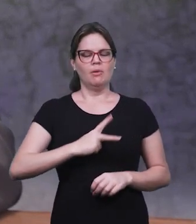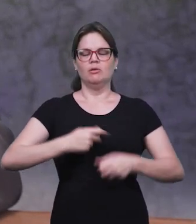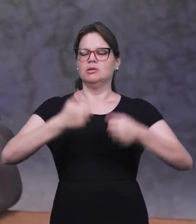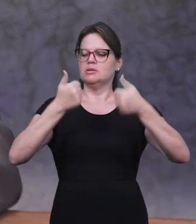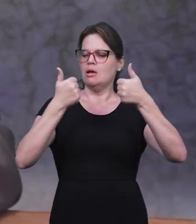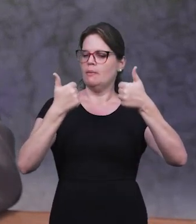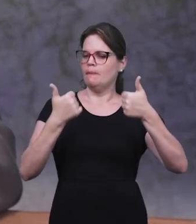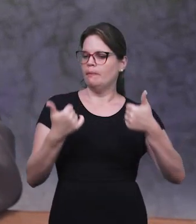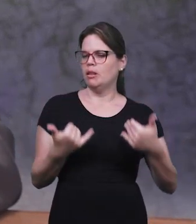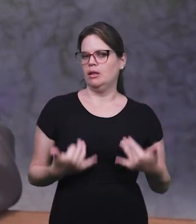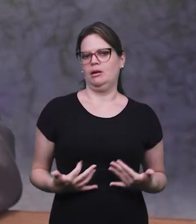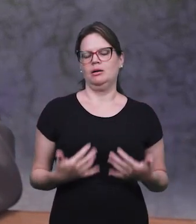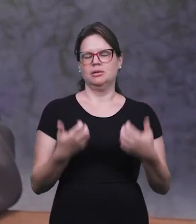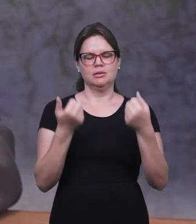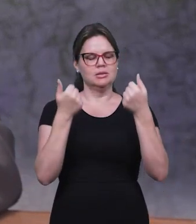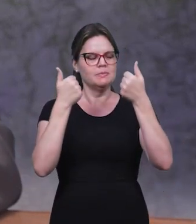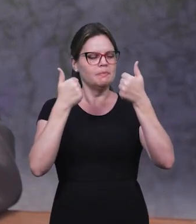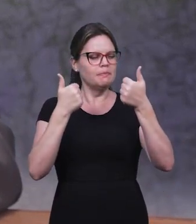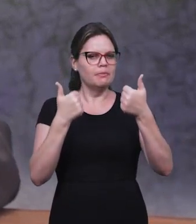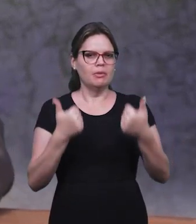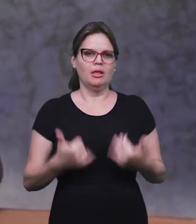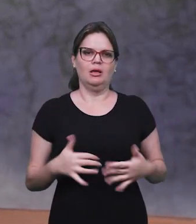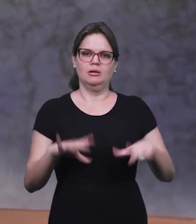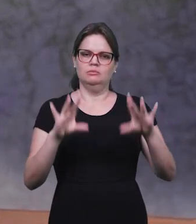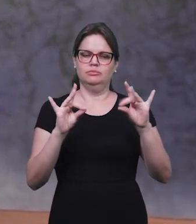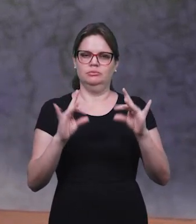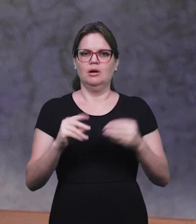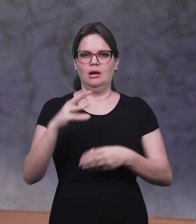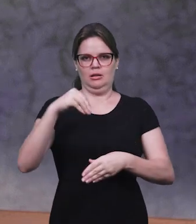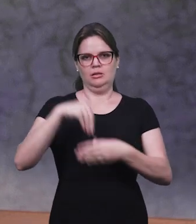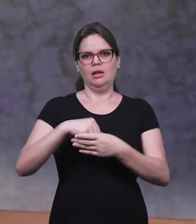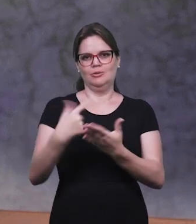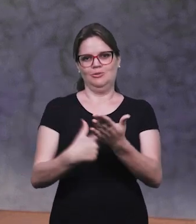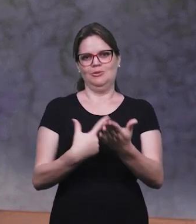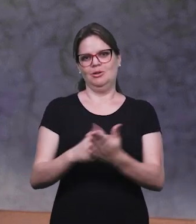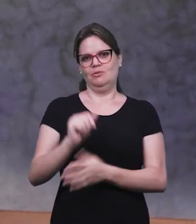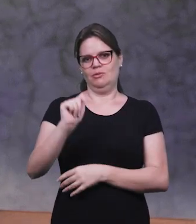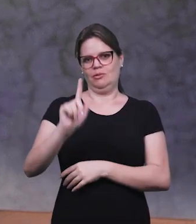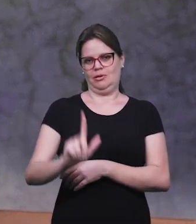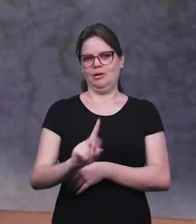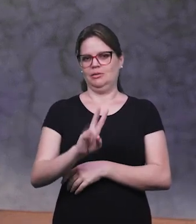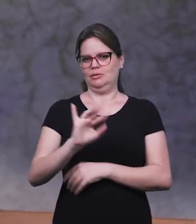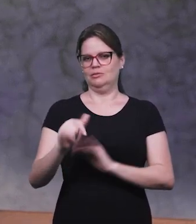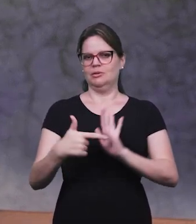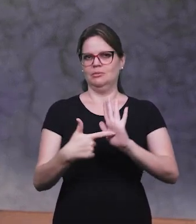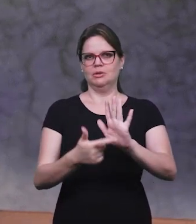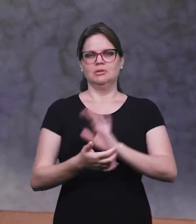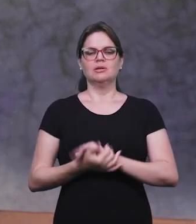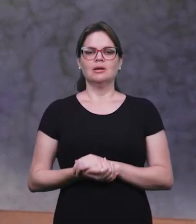Era o que eu ia dizer antes, que Paulo ele chegou fora de hora,